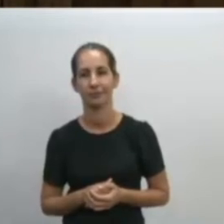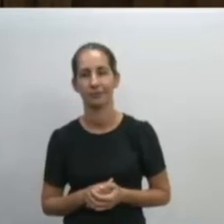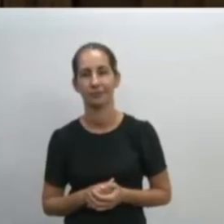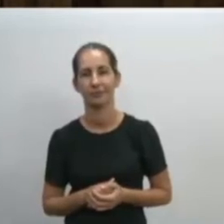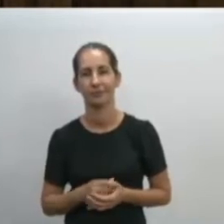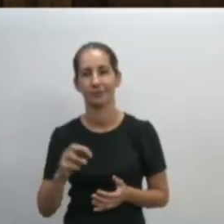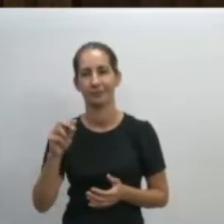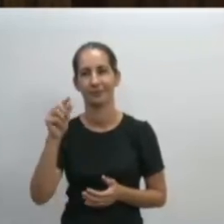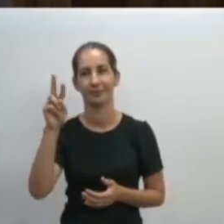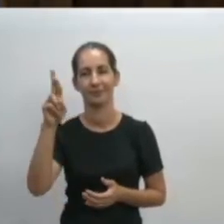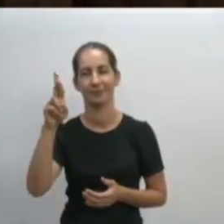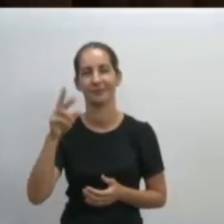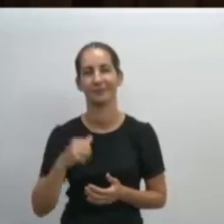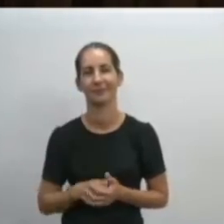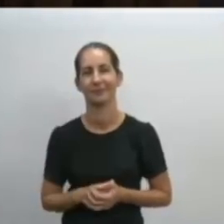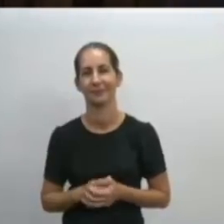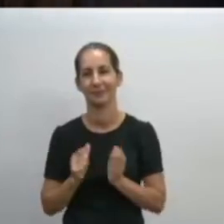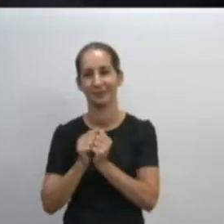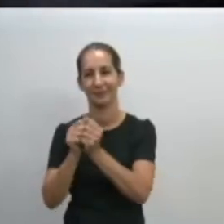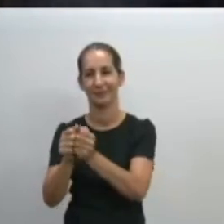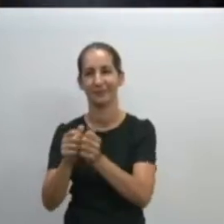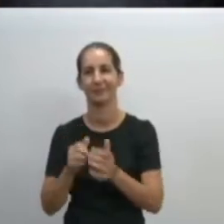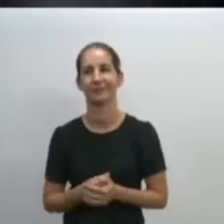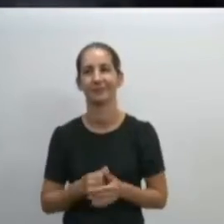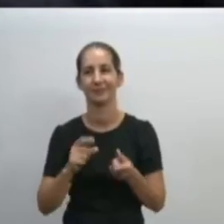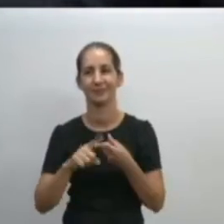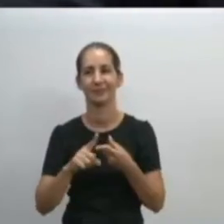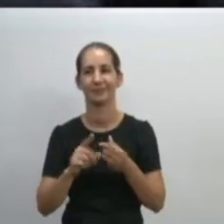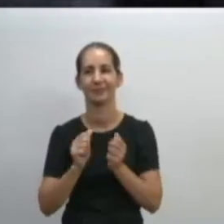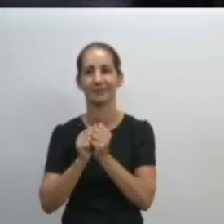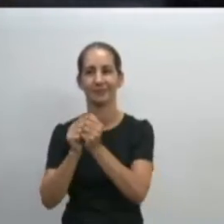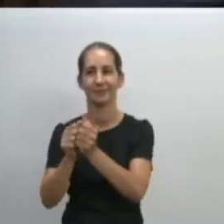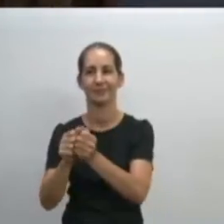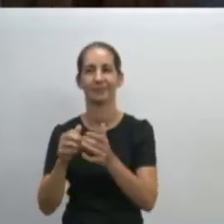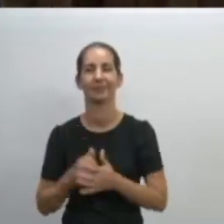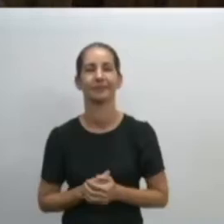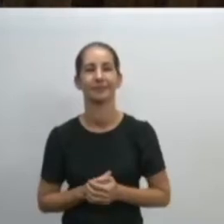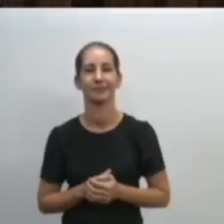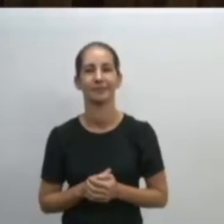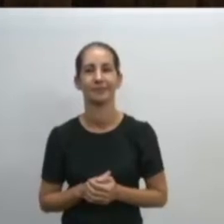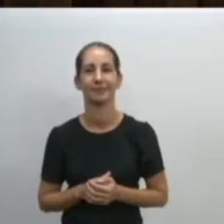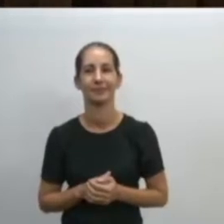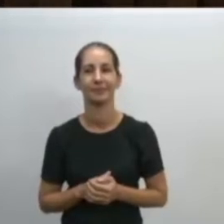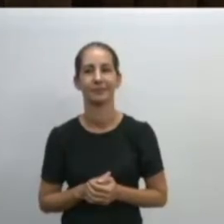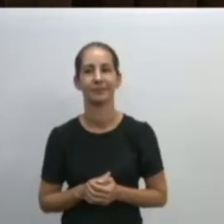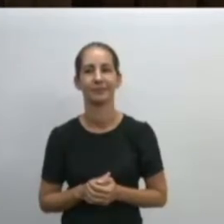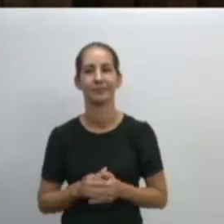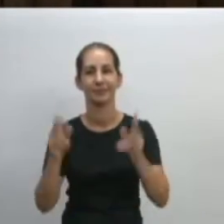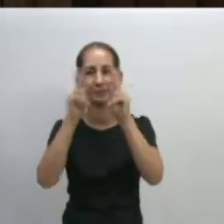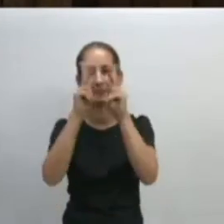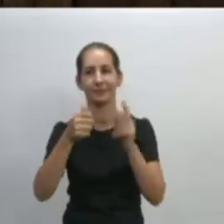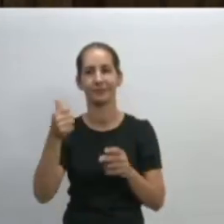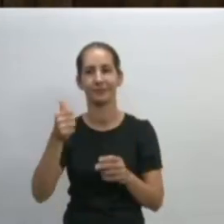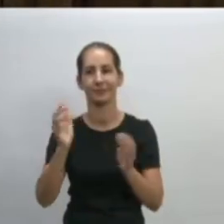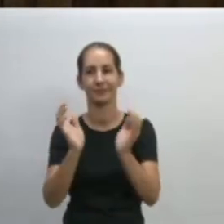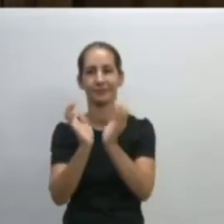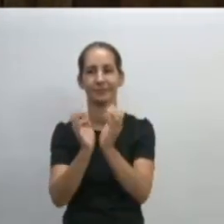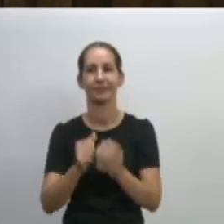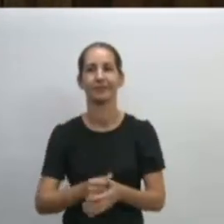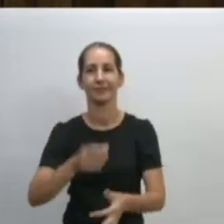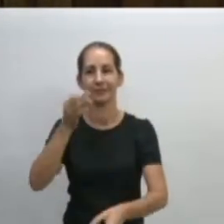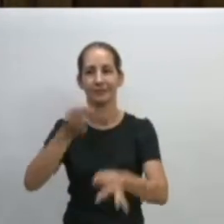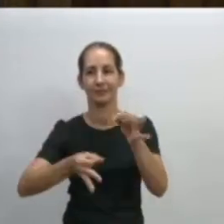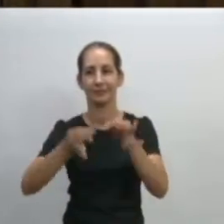Vereador Cleber Fernandes. Acompanho. Eu também acompanho. projeto aprovado na Comissão de